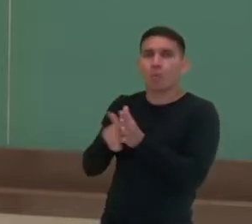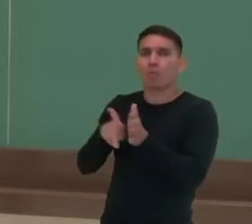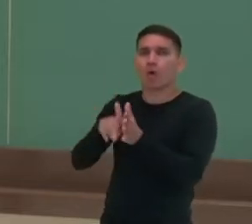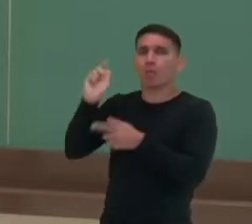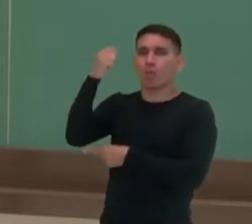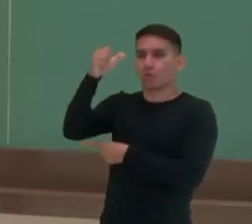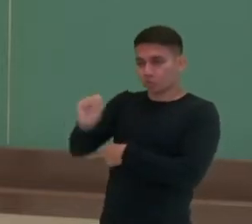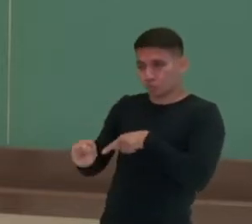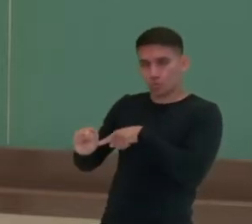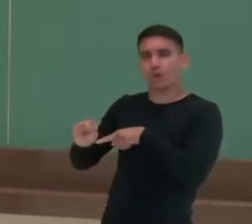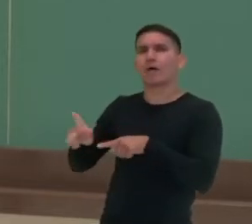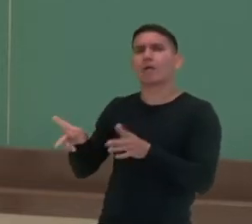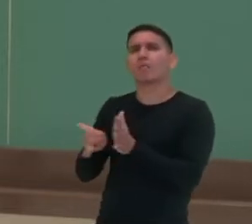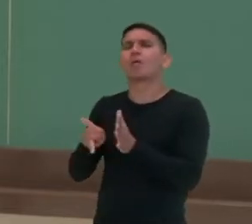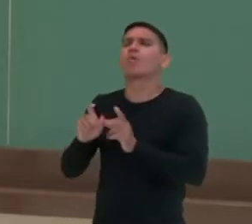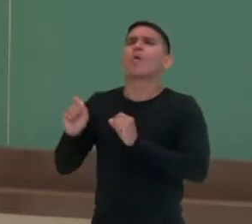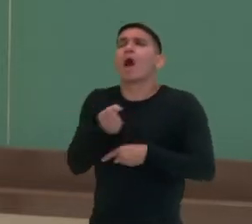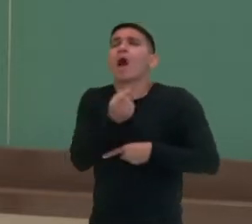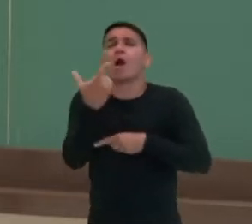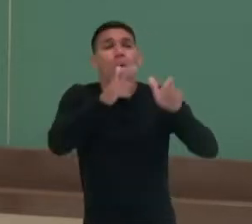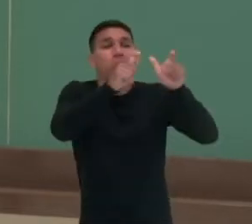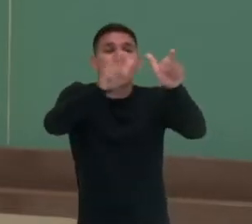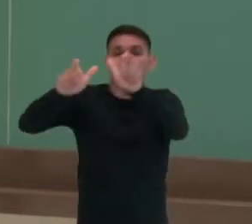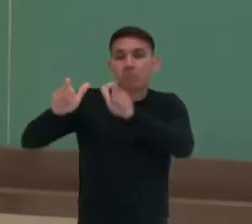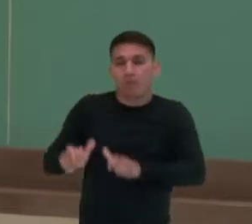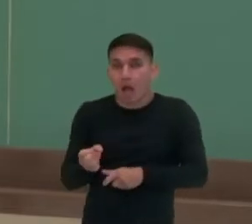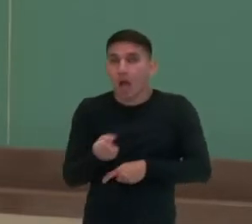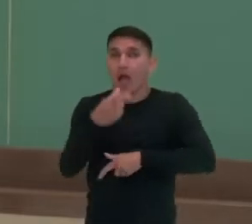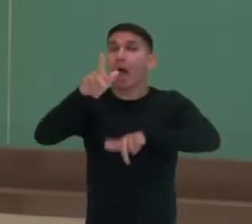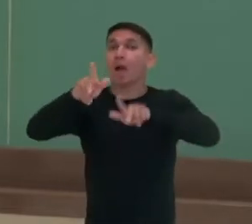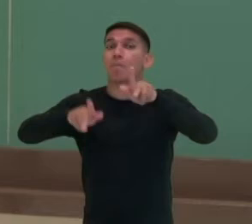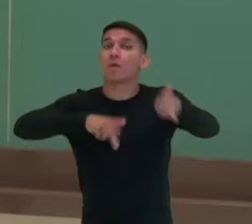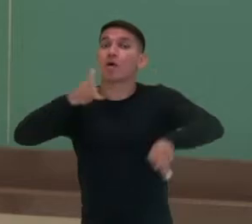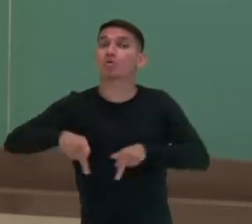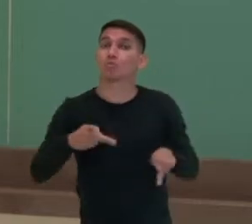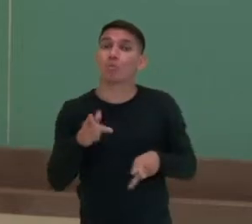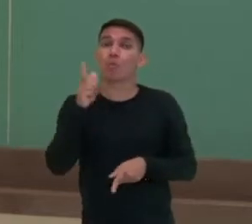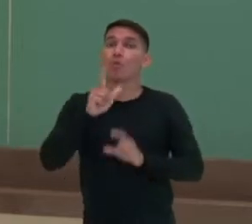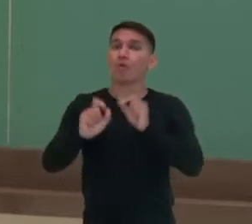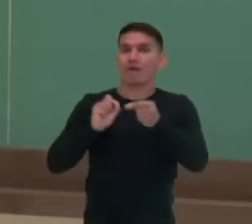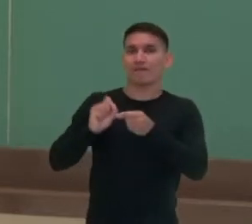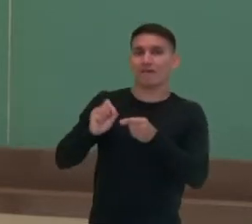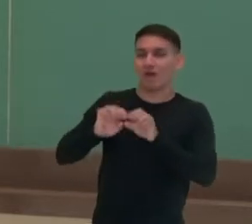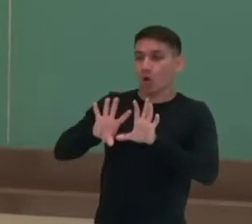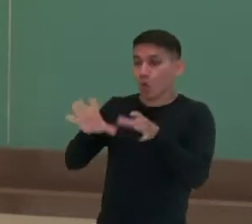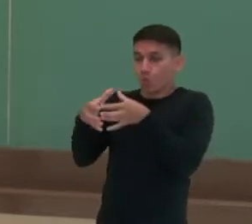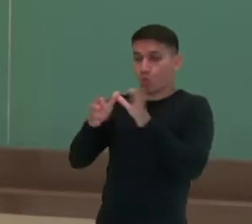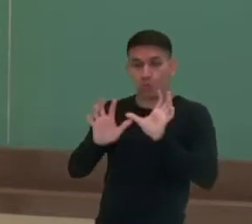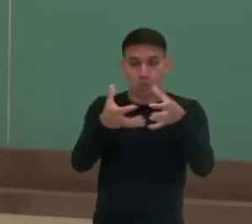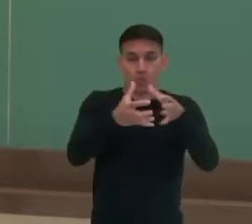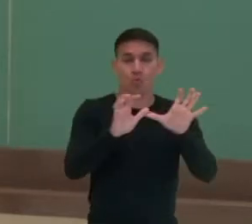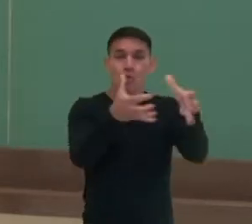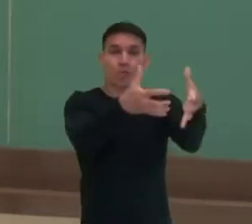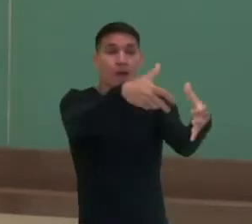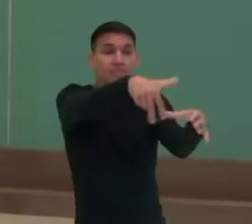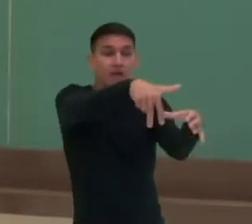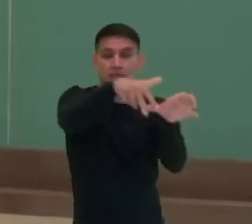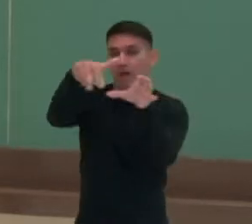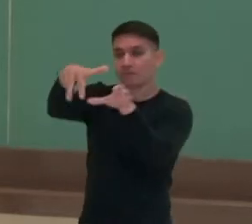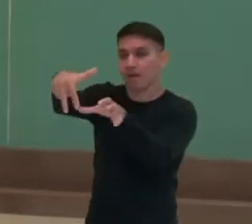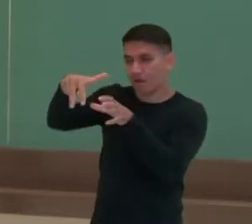Então, em determinadas regiões, as pessoas costumam formar grupos de dança para manter viva